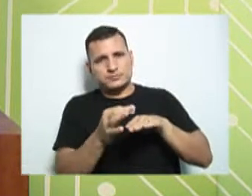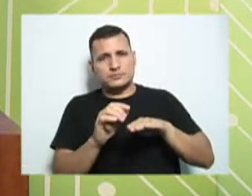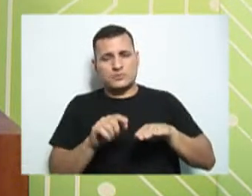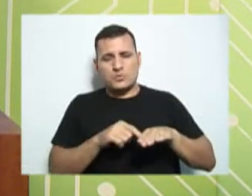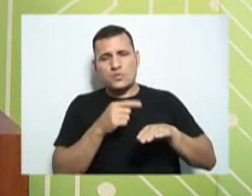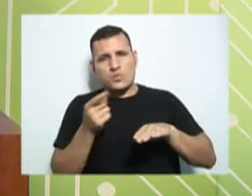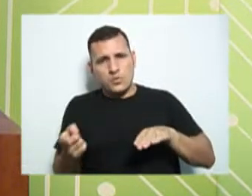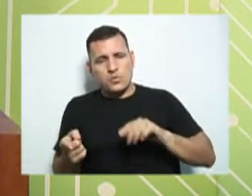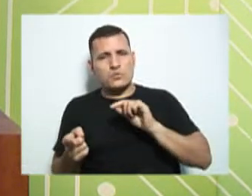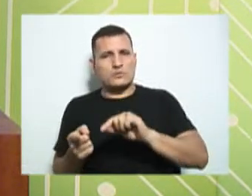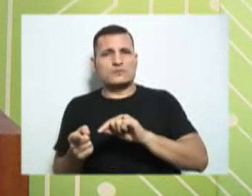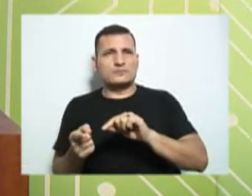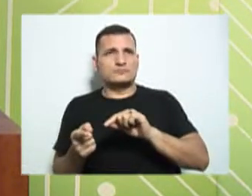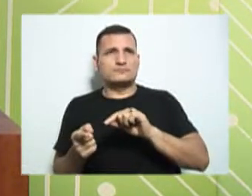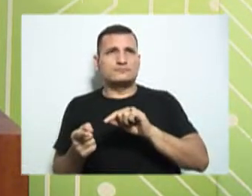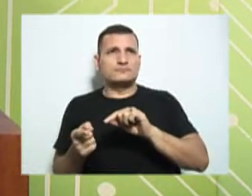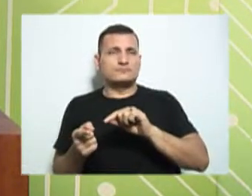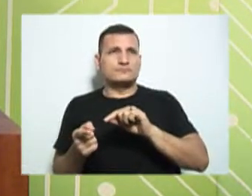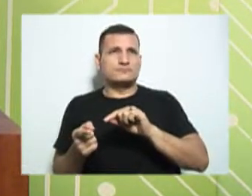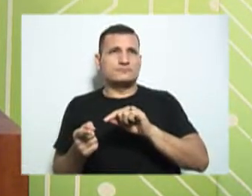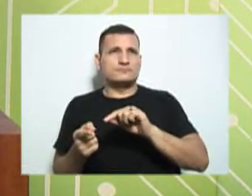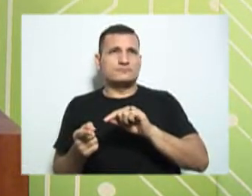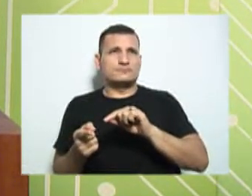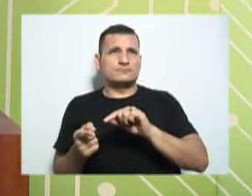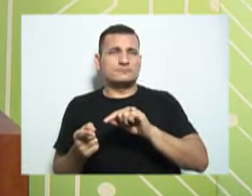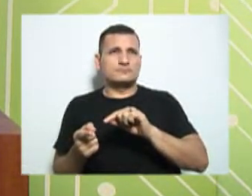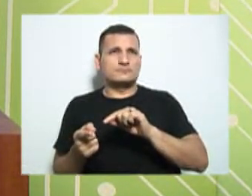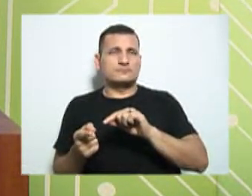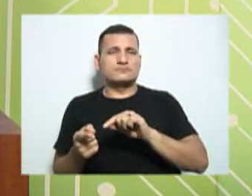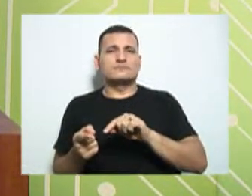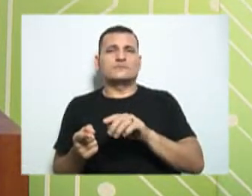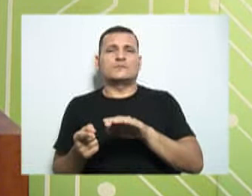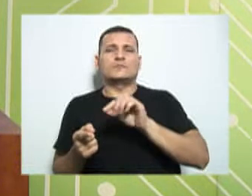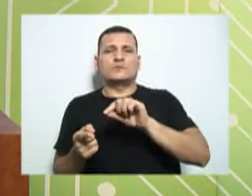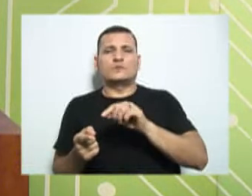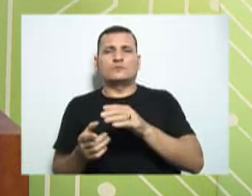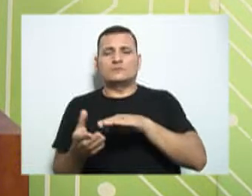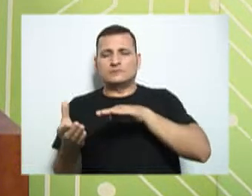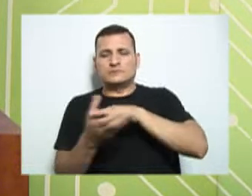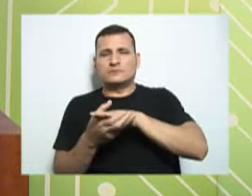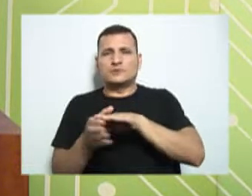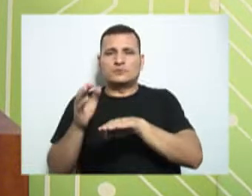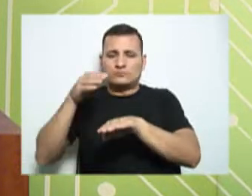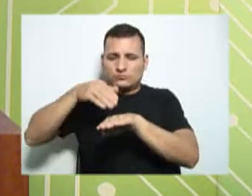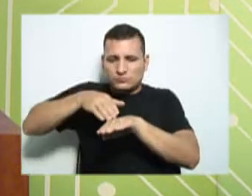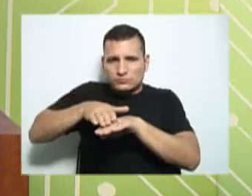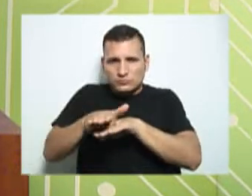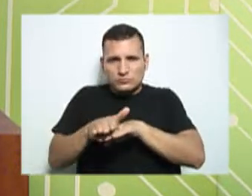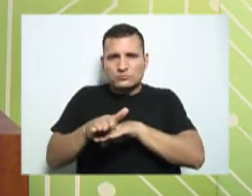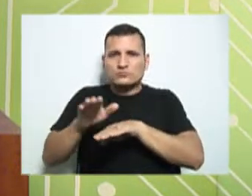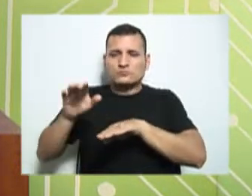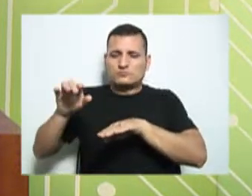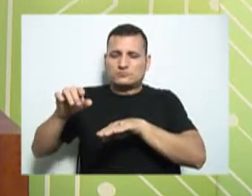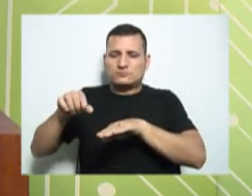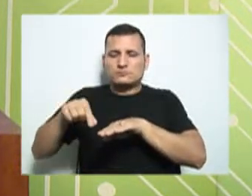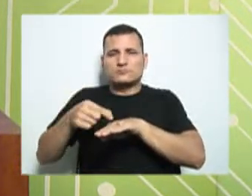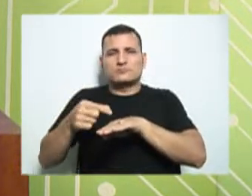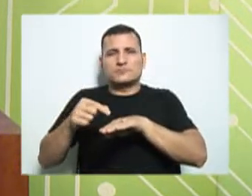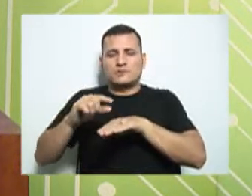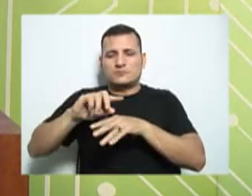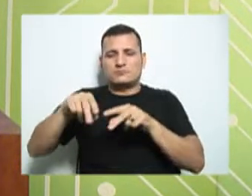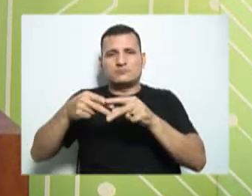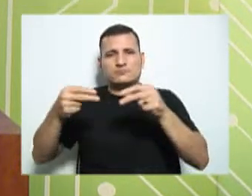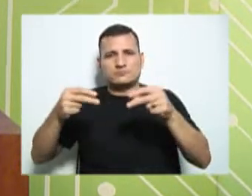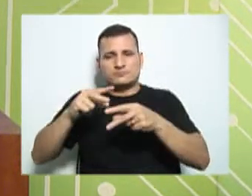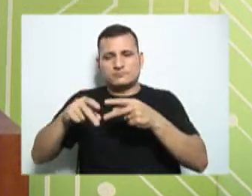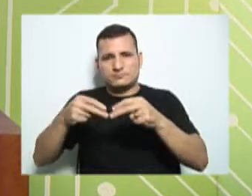trabalhar com o quê? Com a questão de colocar palmilhas, colocar cadastro, dependendo, vamos falar que foram